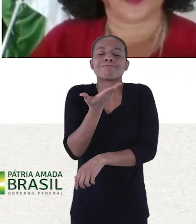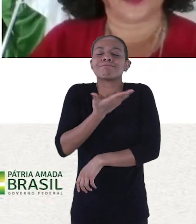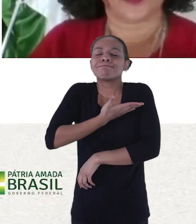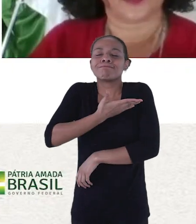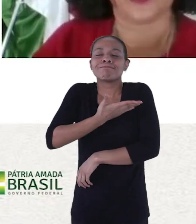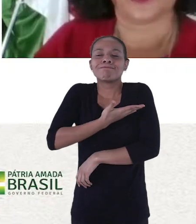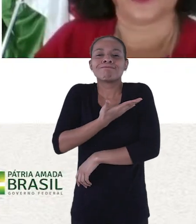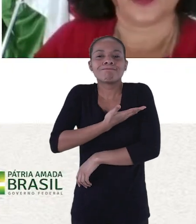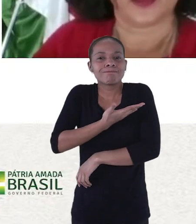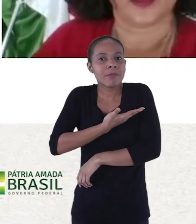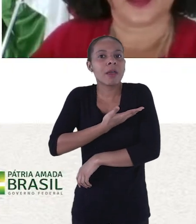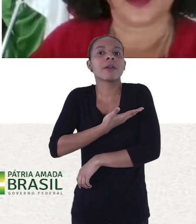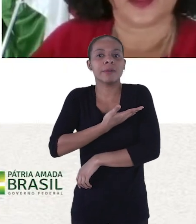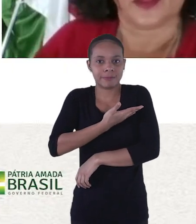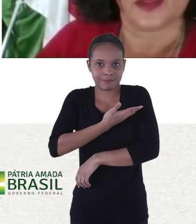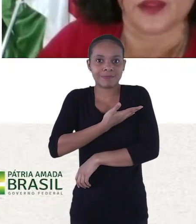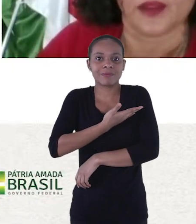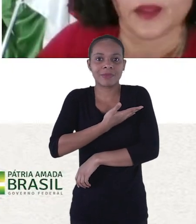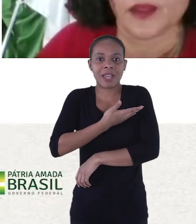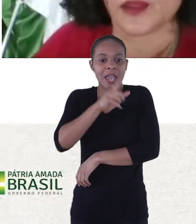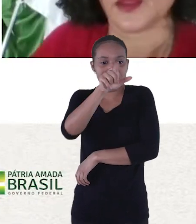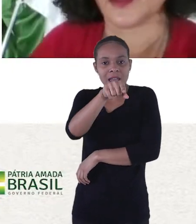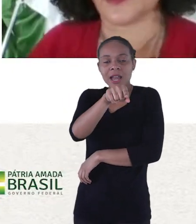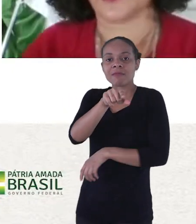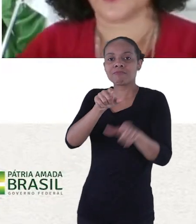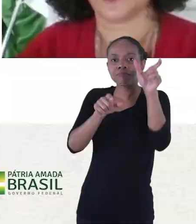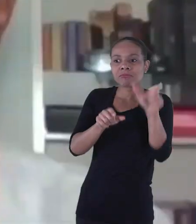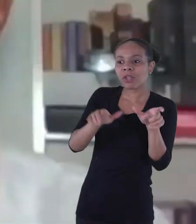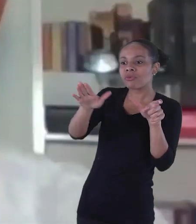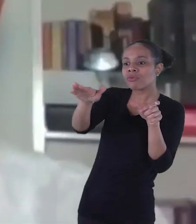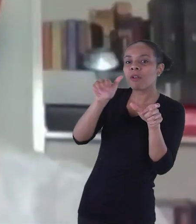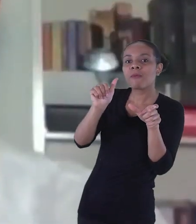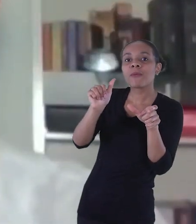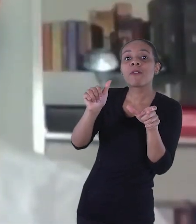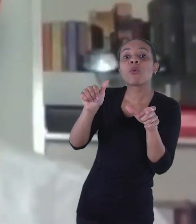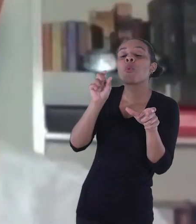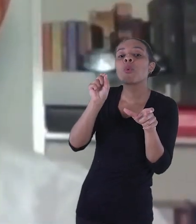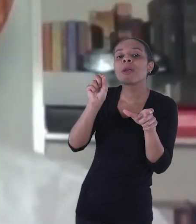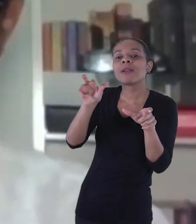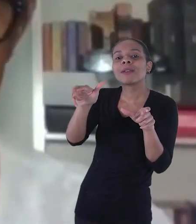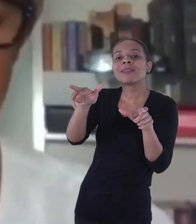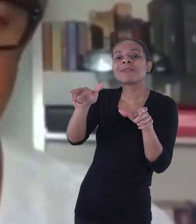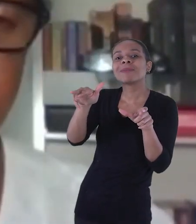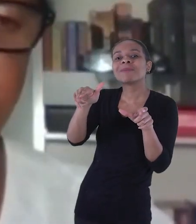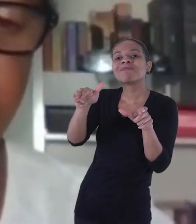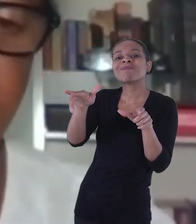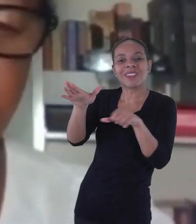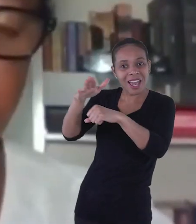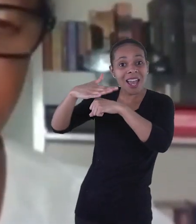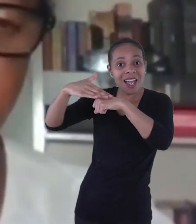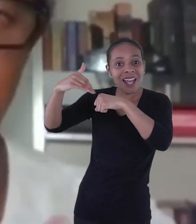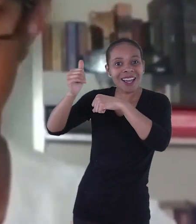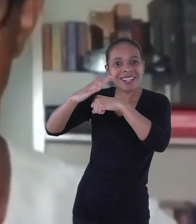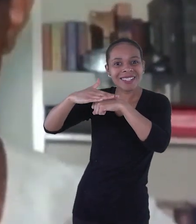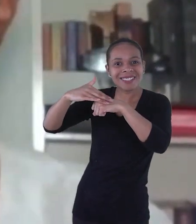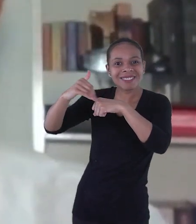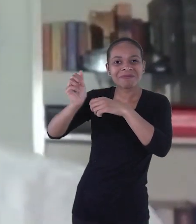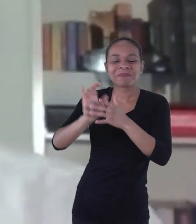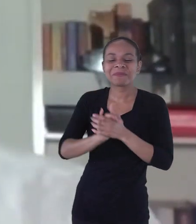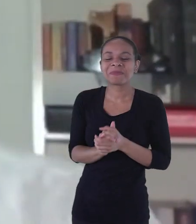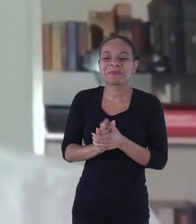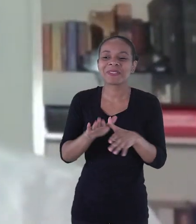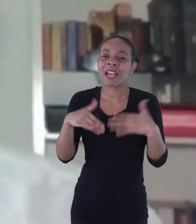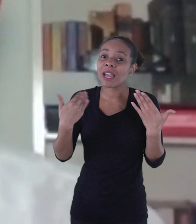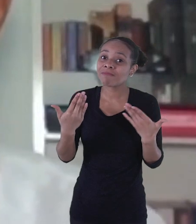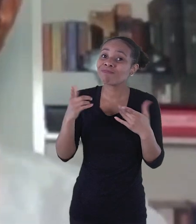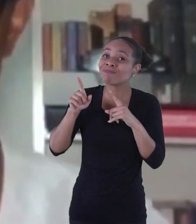amizade, onde ele chamava ela de minha irmã, né, tratava ela com esse carinho. E isso começou a